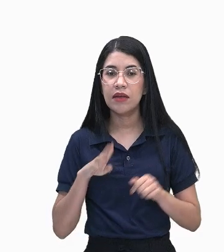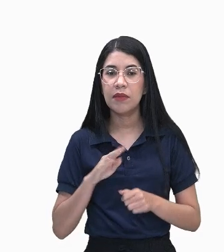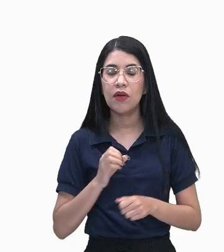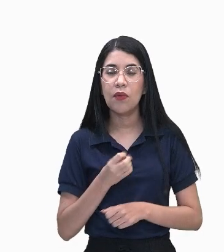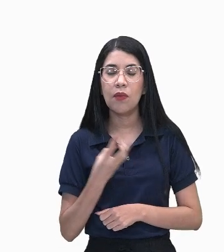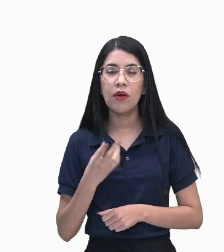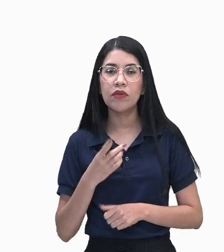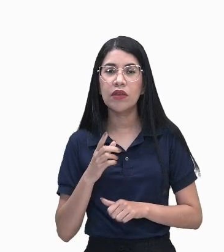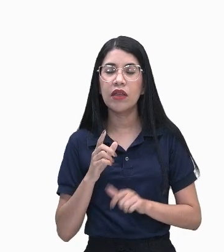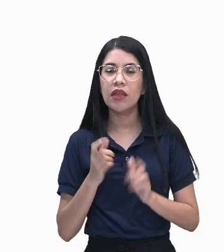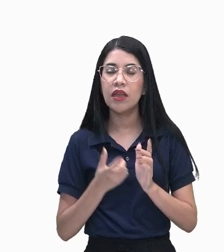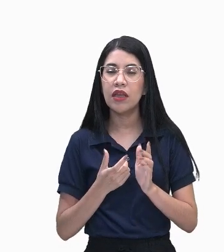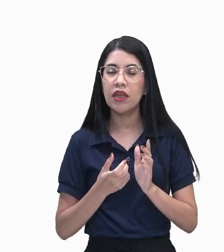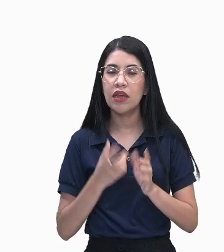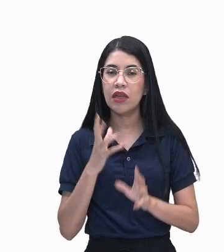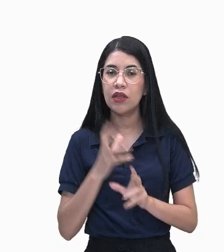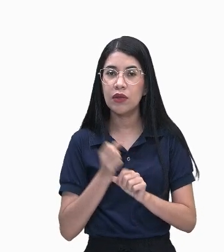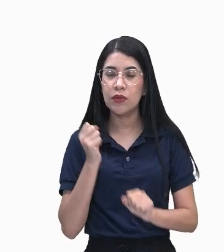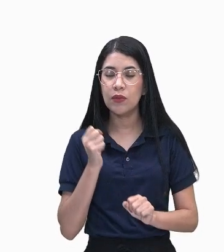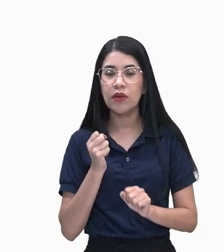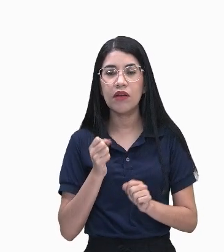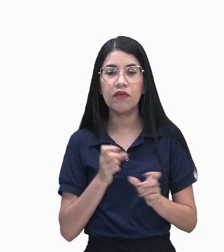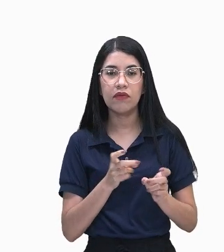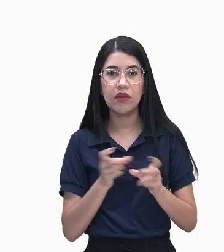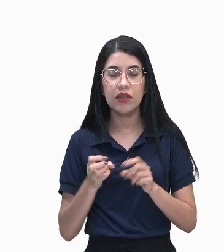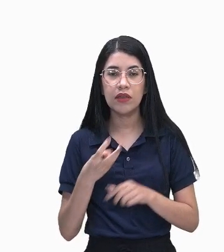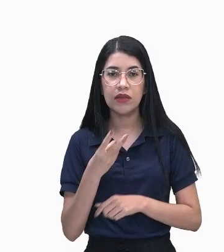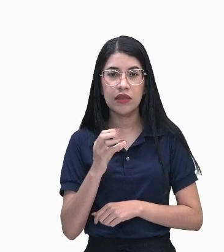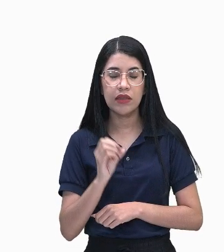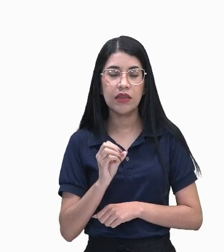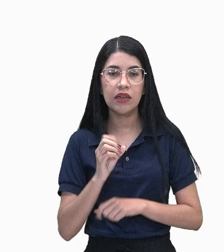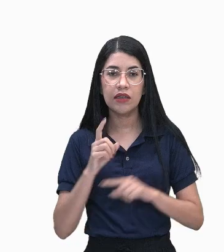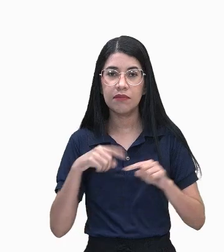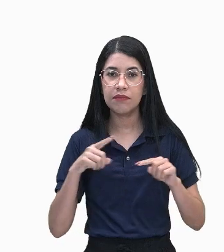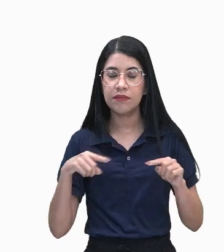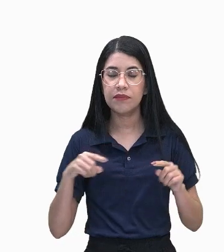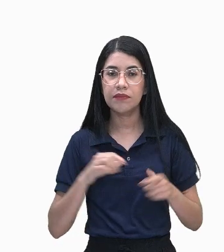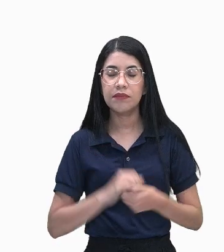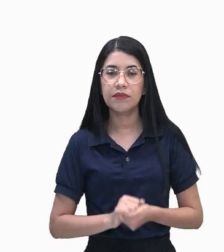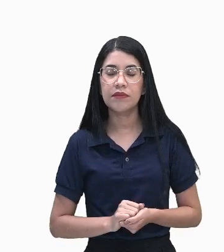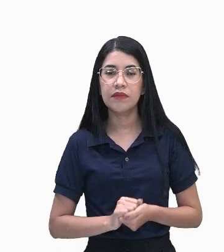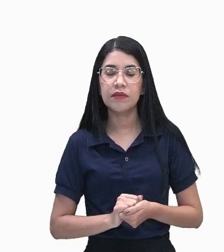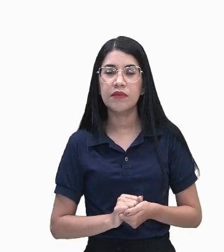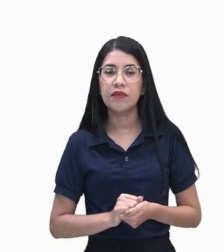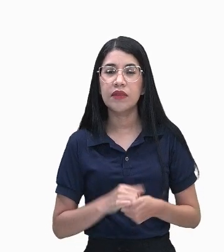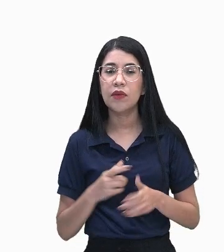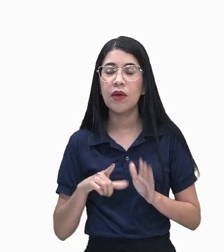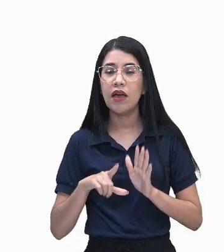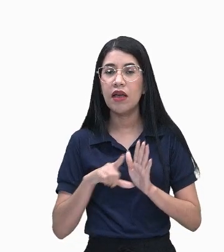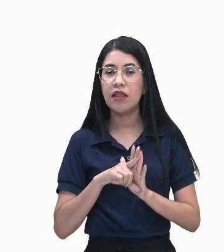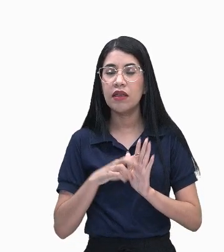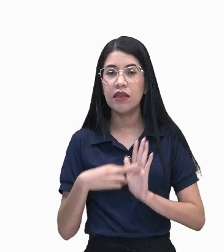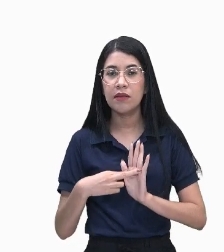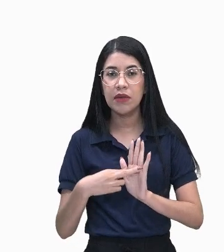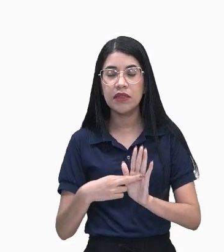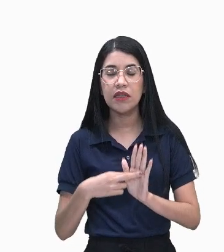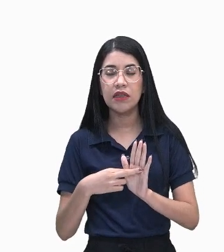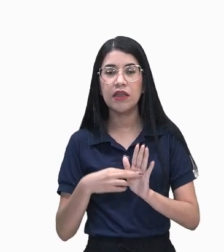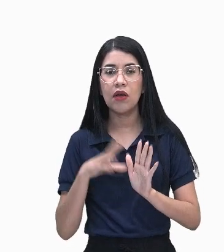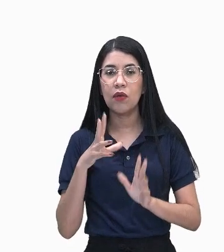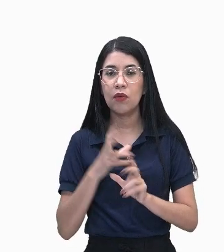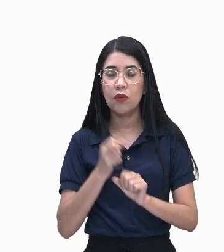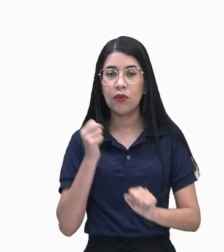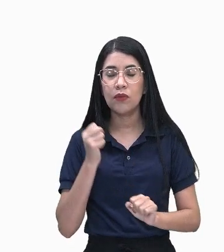produtos? Bom, pessoal, bora pensar o seguinte, porque ele falou aqui, ó, qual é a lei da função que representa o lucro total,